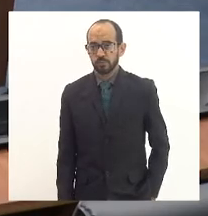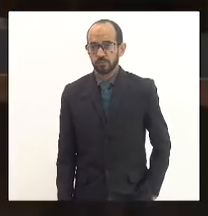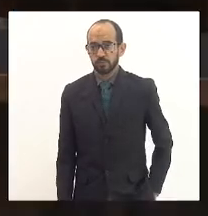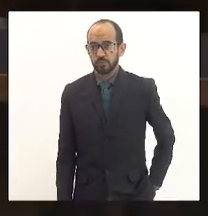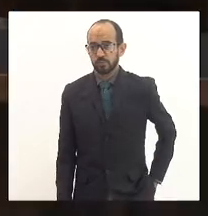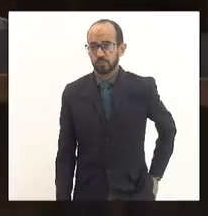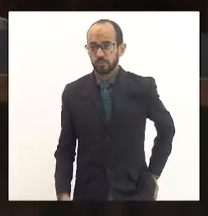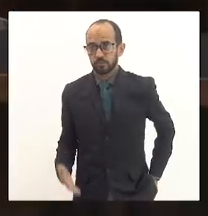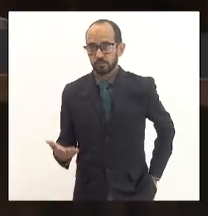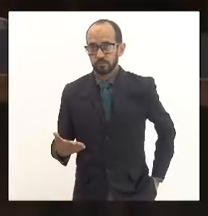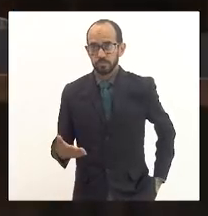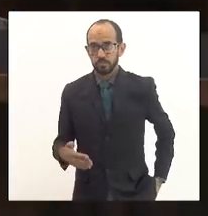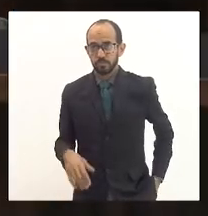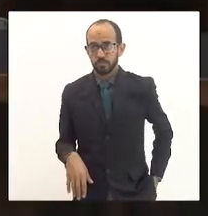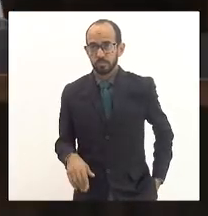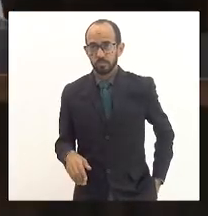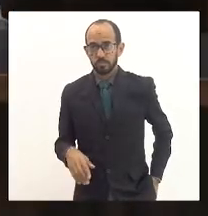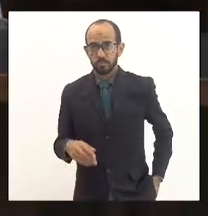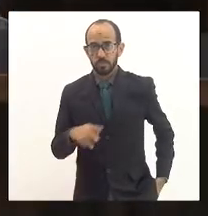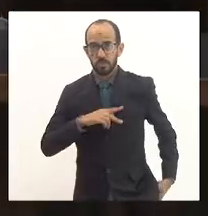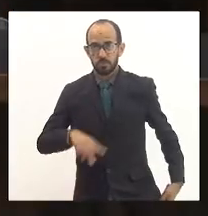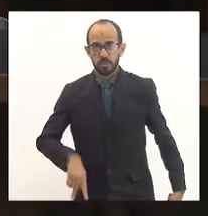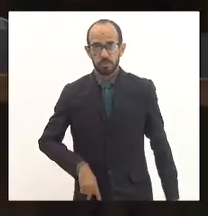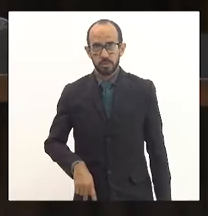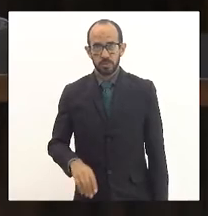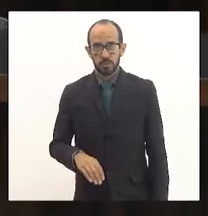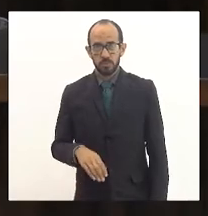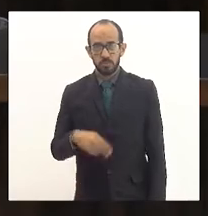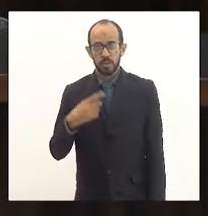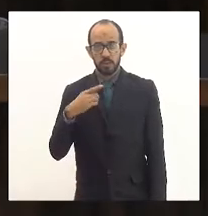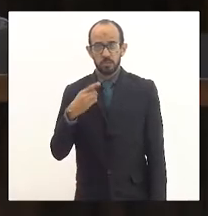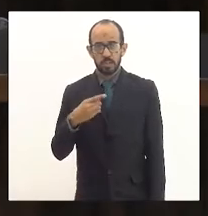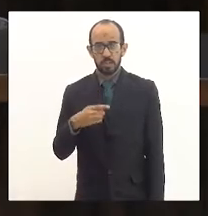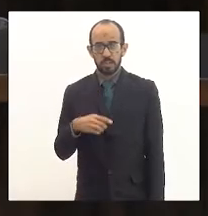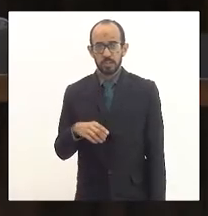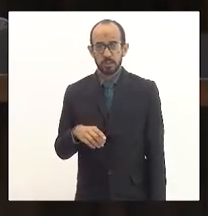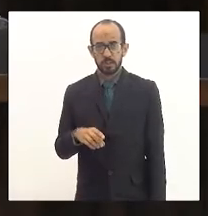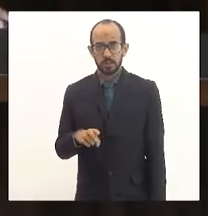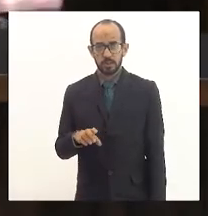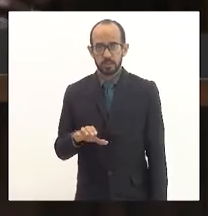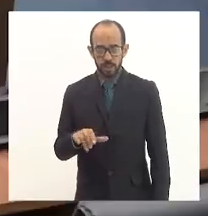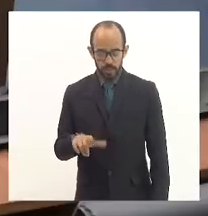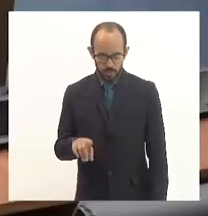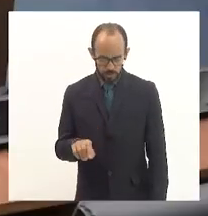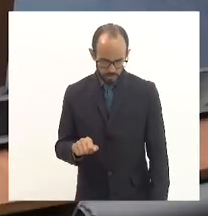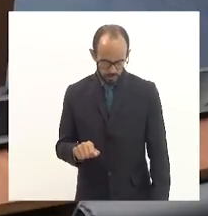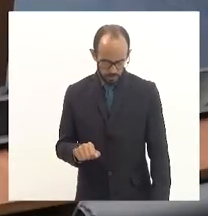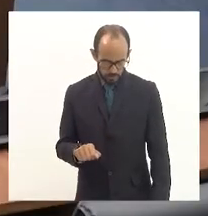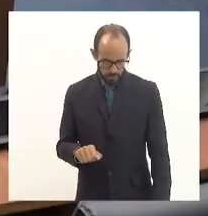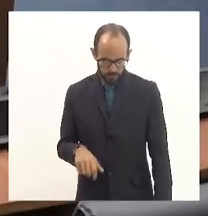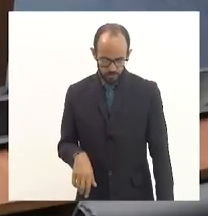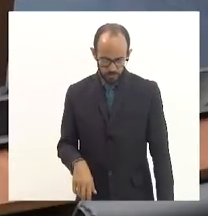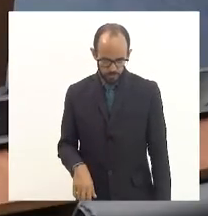a passo agora a presidência para deputada Célia Jordão enquanto eu faço uso da palavra